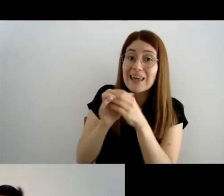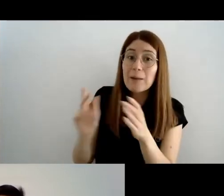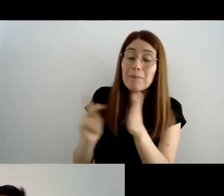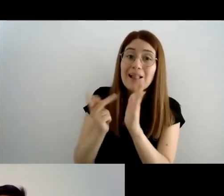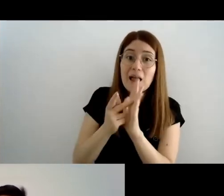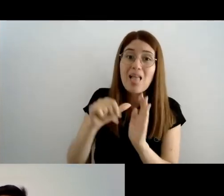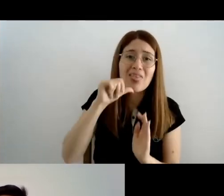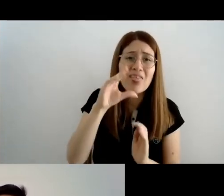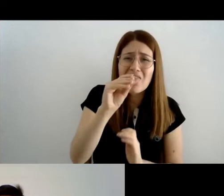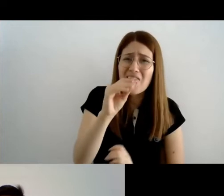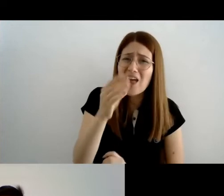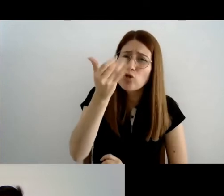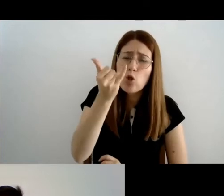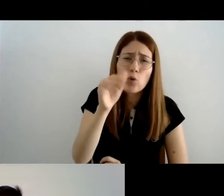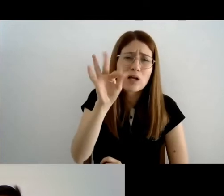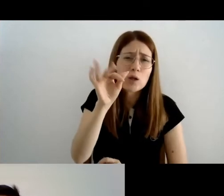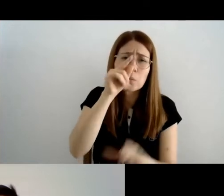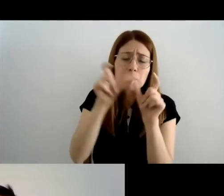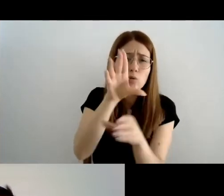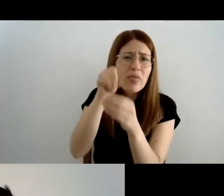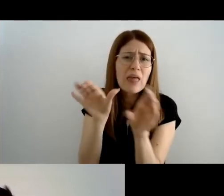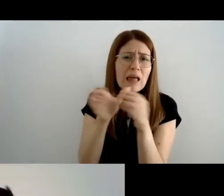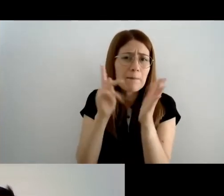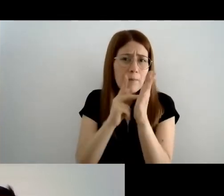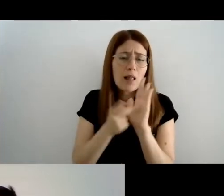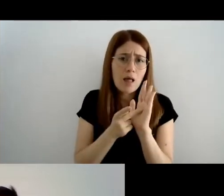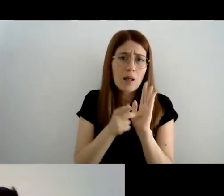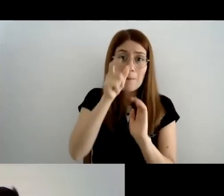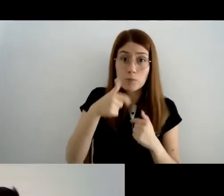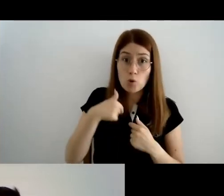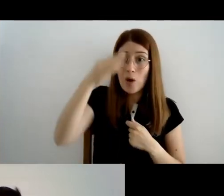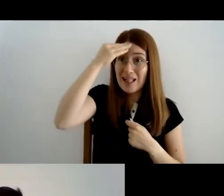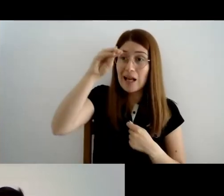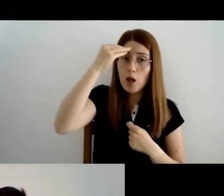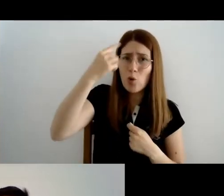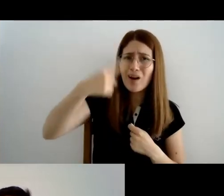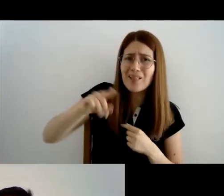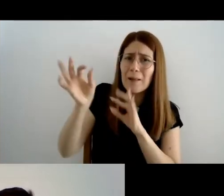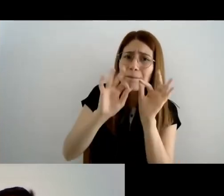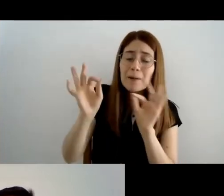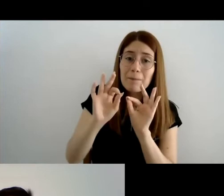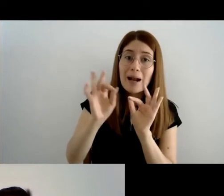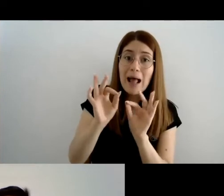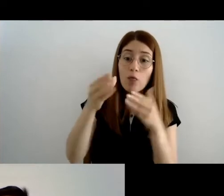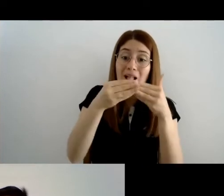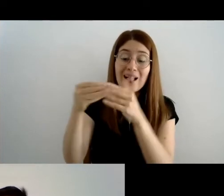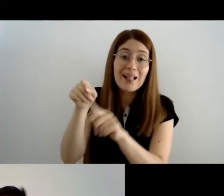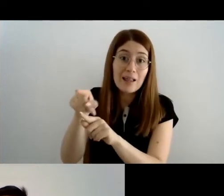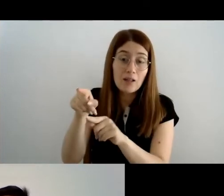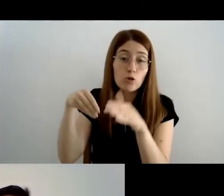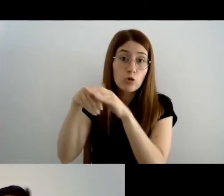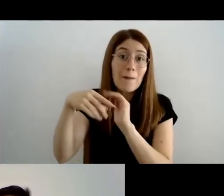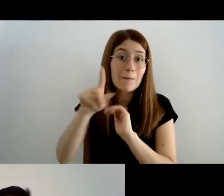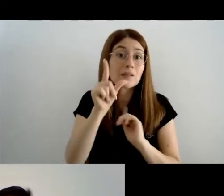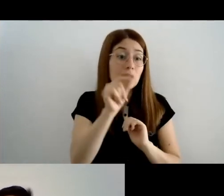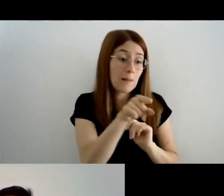haver 10, 12, 14 elementos. Ou seja, o próprio treinador também tem que estar preparado não só para liderar os jogadores, mas também uma equipa técnica